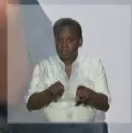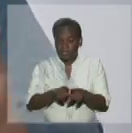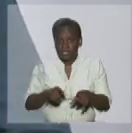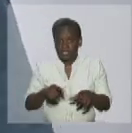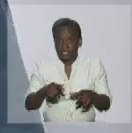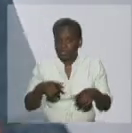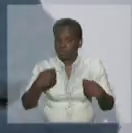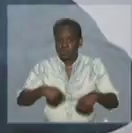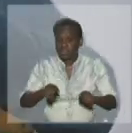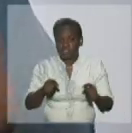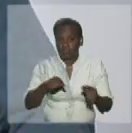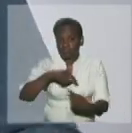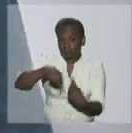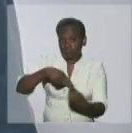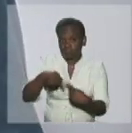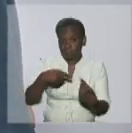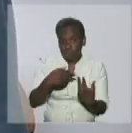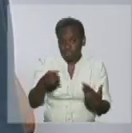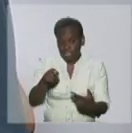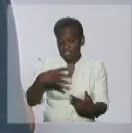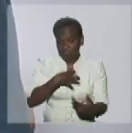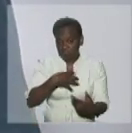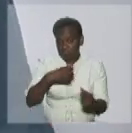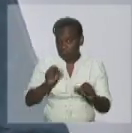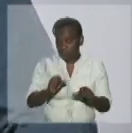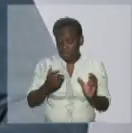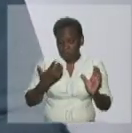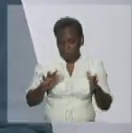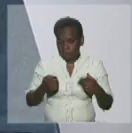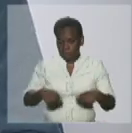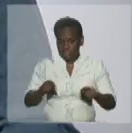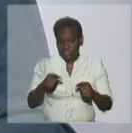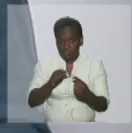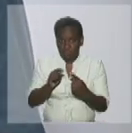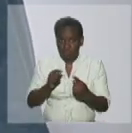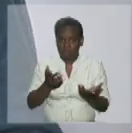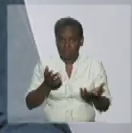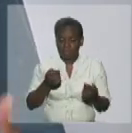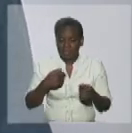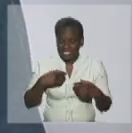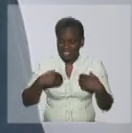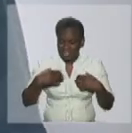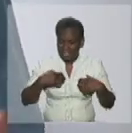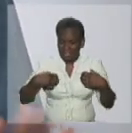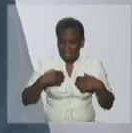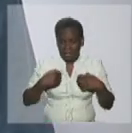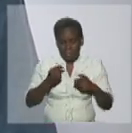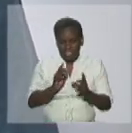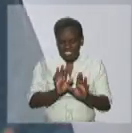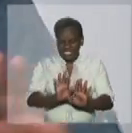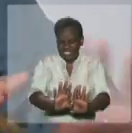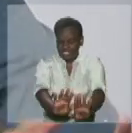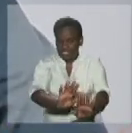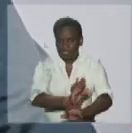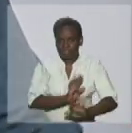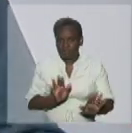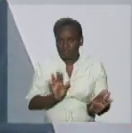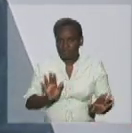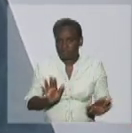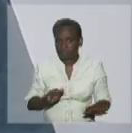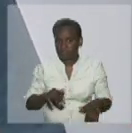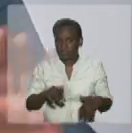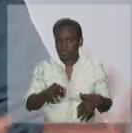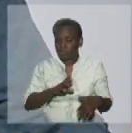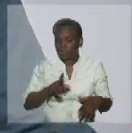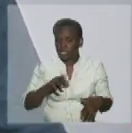não tenho que conviver com algo que está me afetando. Sim. Concordo. Se está me desgastando aquilo, não, então isso aqui eu preciso me